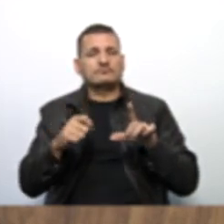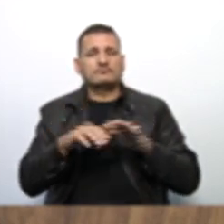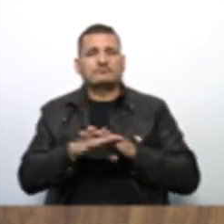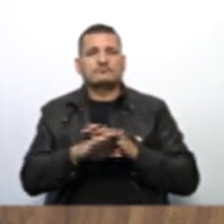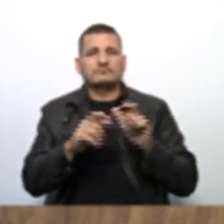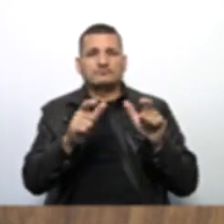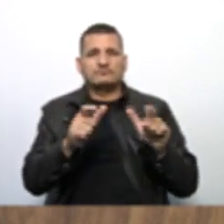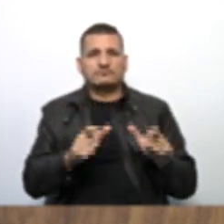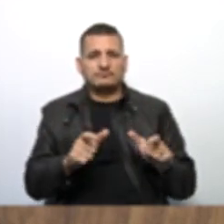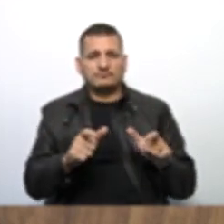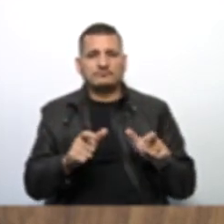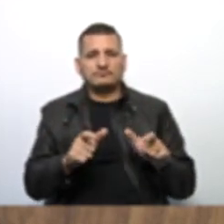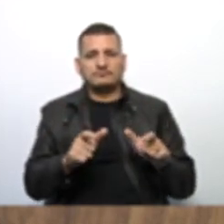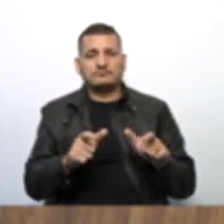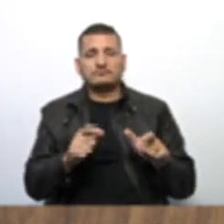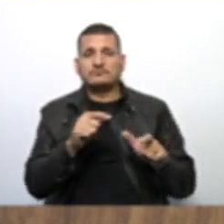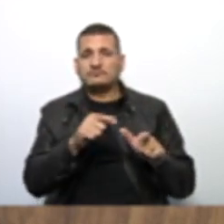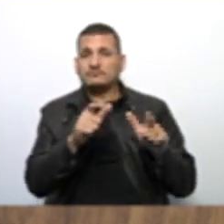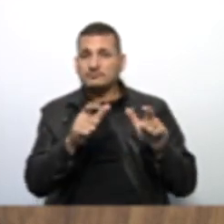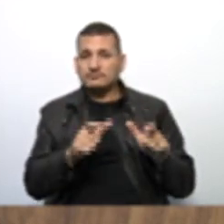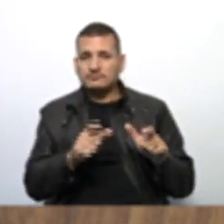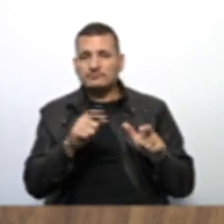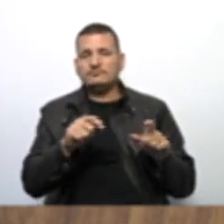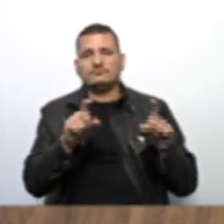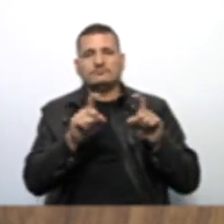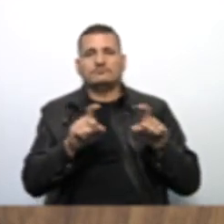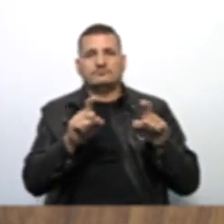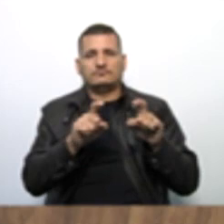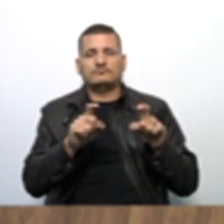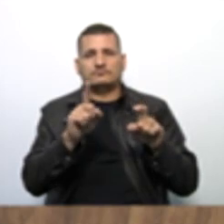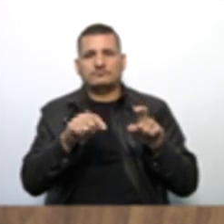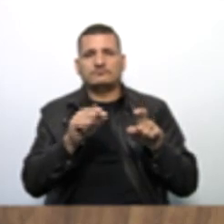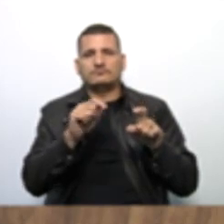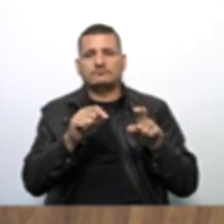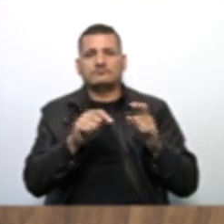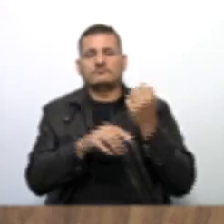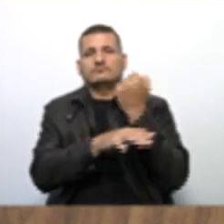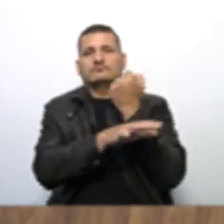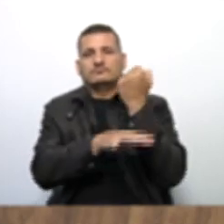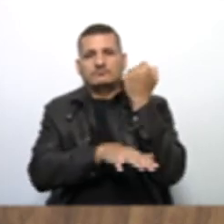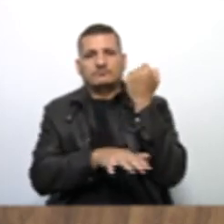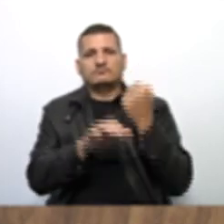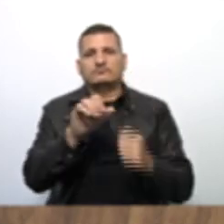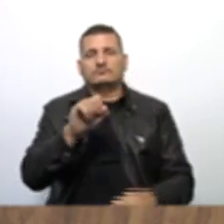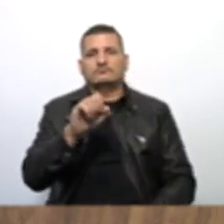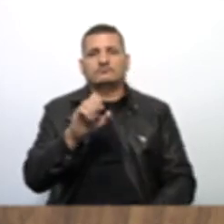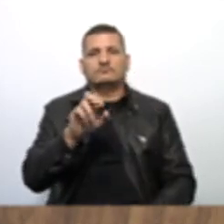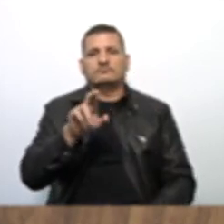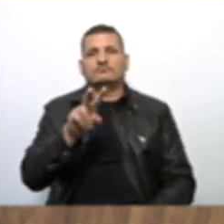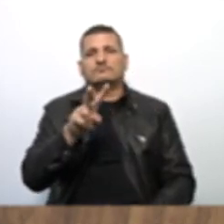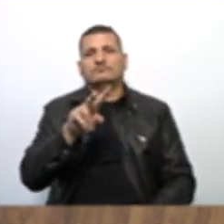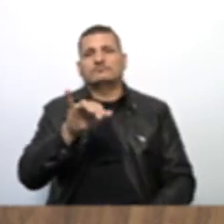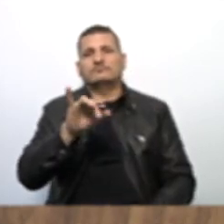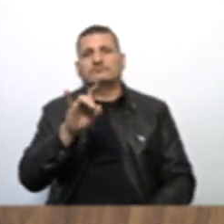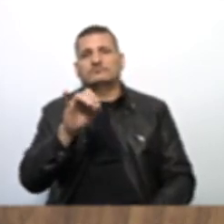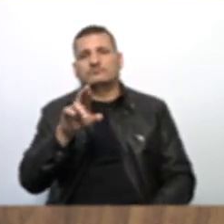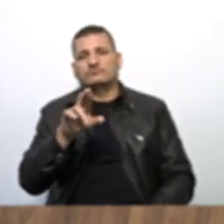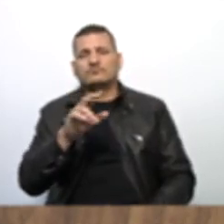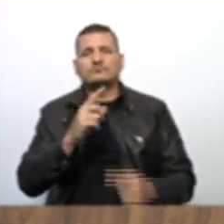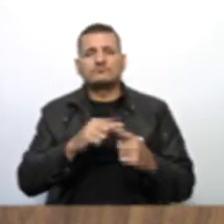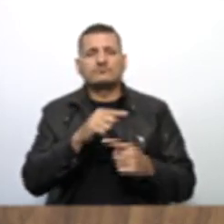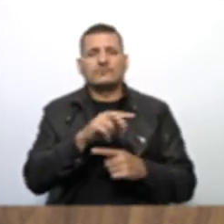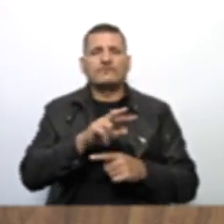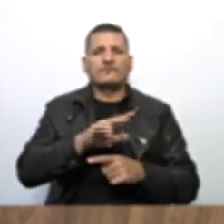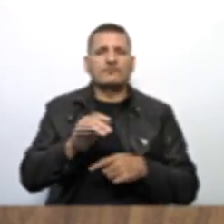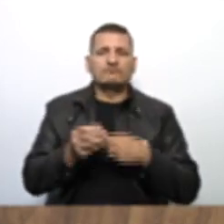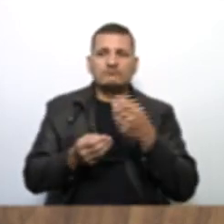em algum canto. E esse canto é um computador, é uma máquina que a gente vai denominar de servidor. Por quê? Porque ela vai servir